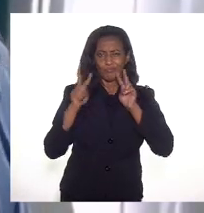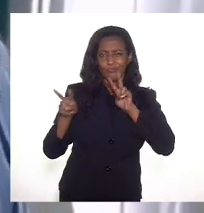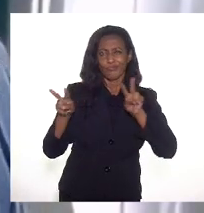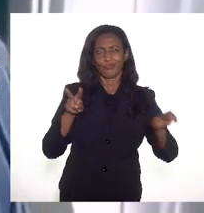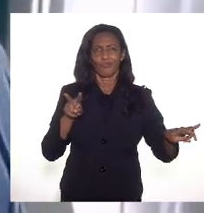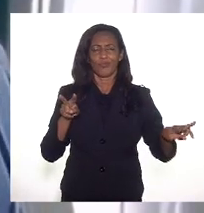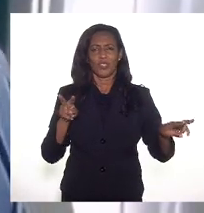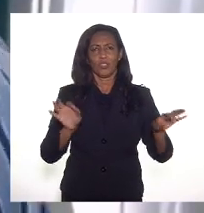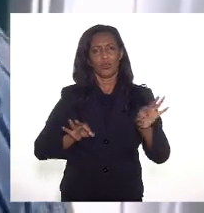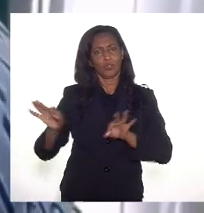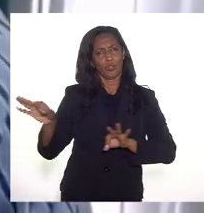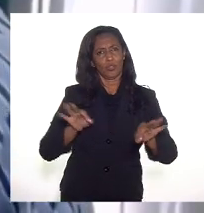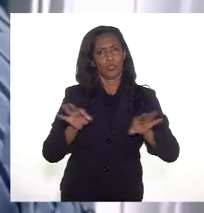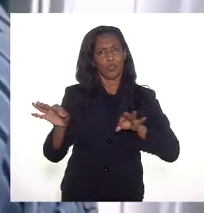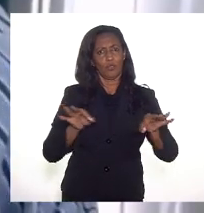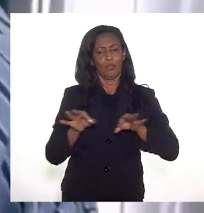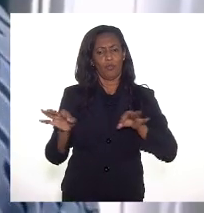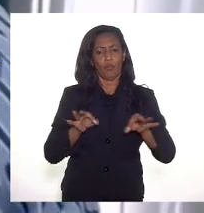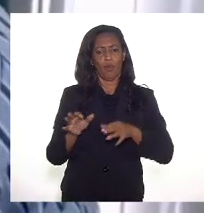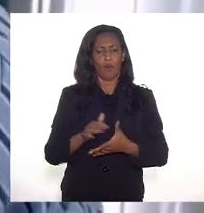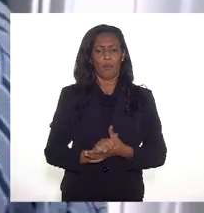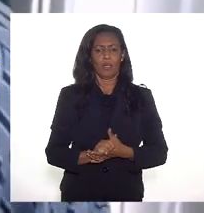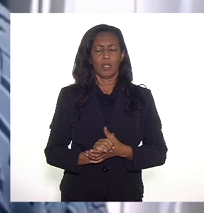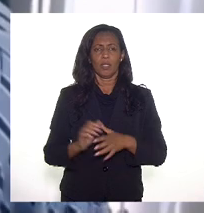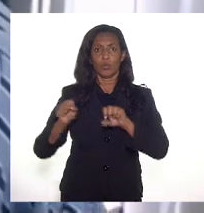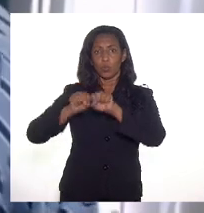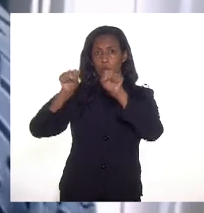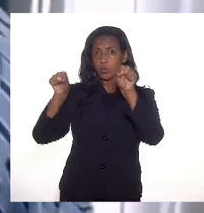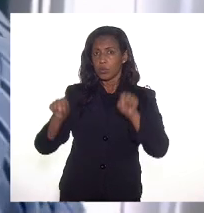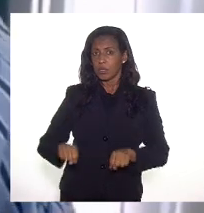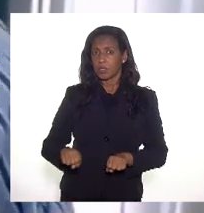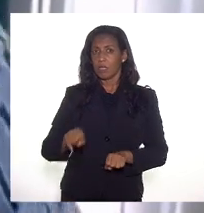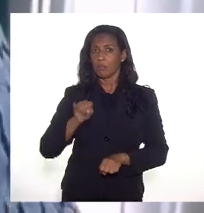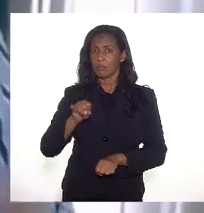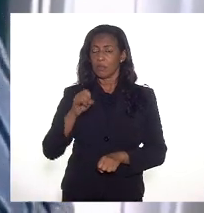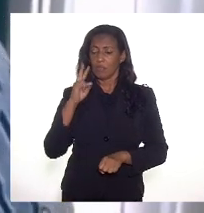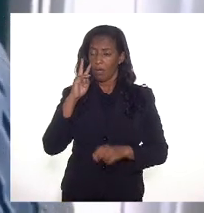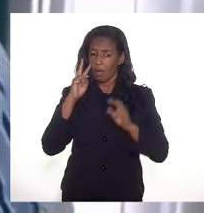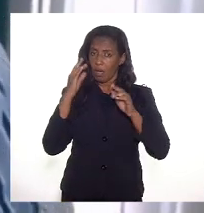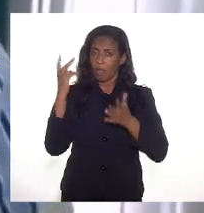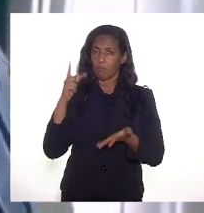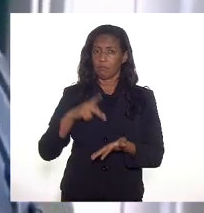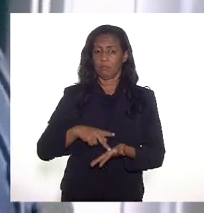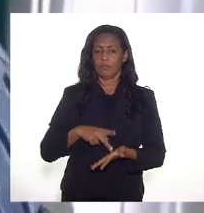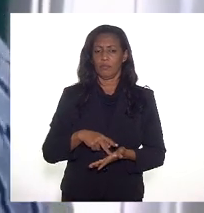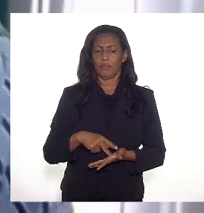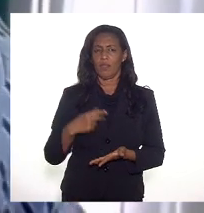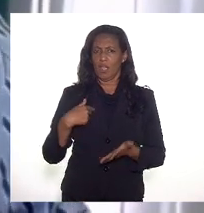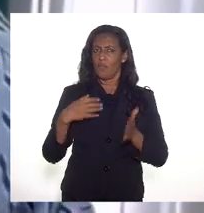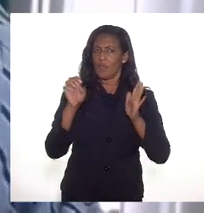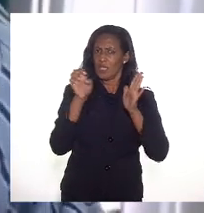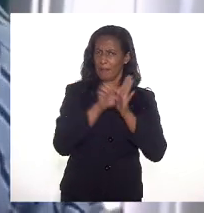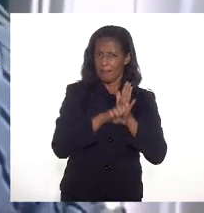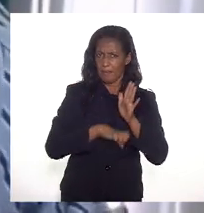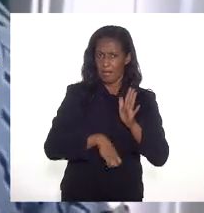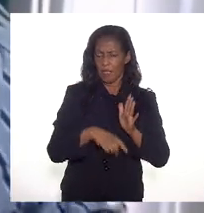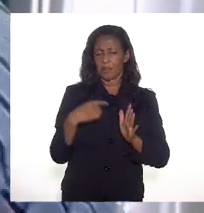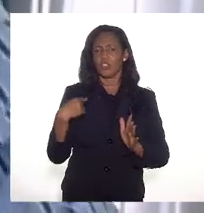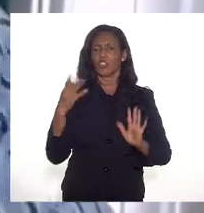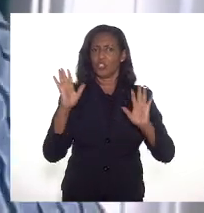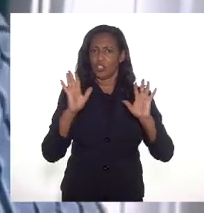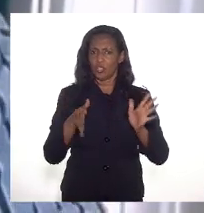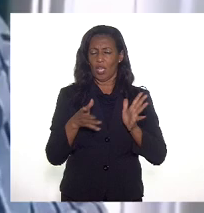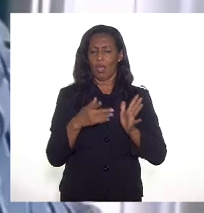observadas de modo que o órgão normativo do sistema seja levado em conta. Eu fiz emendas, né, não vou detalhá-las aqui, eu apenas fiz